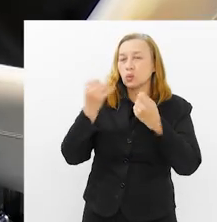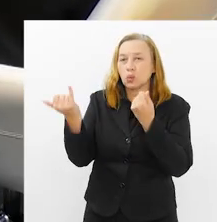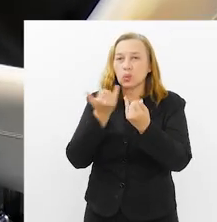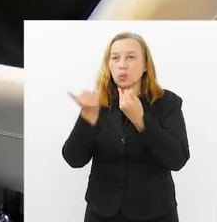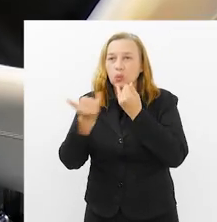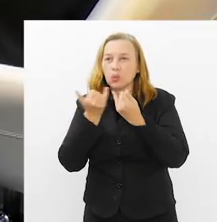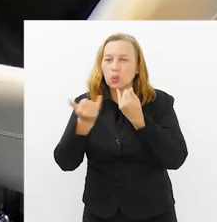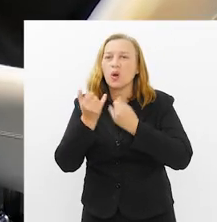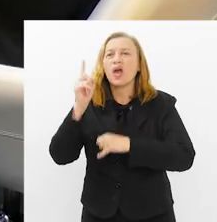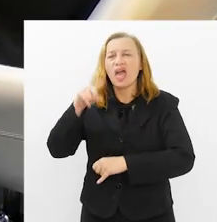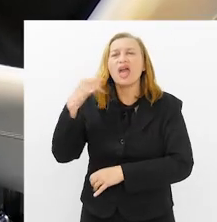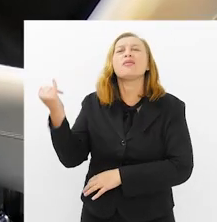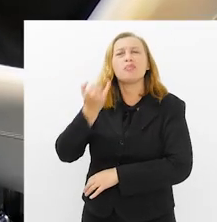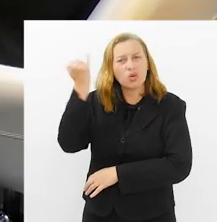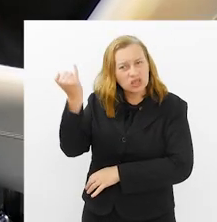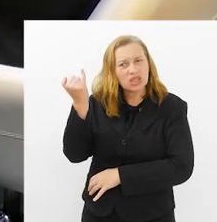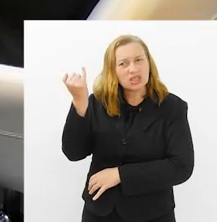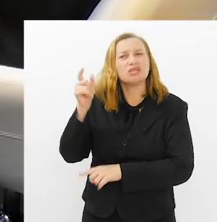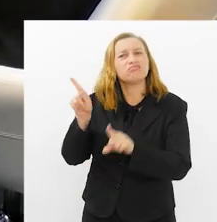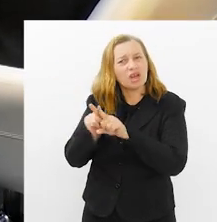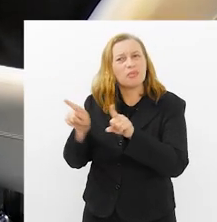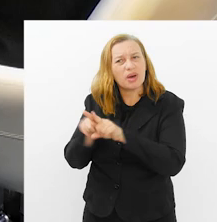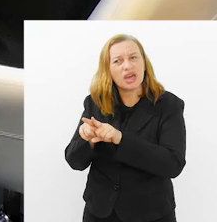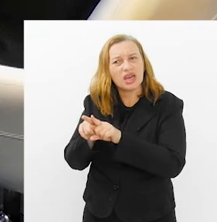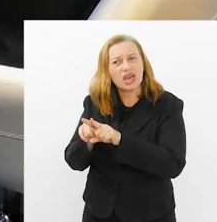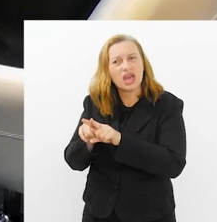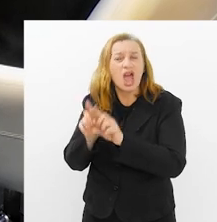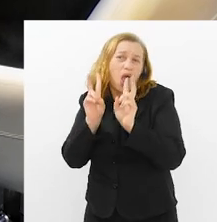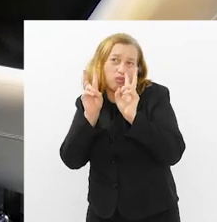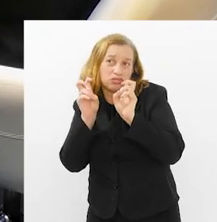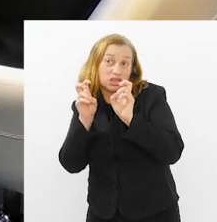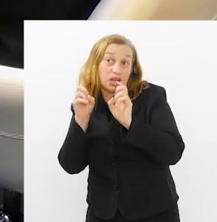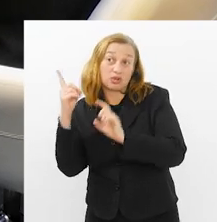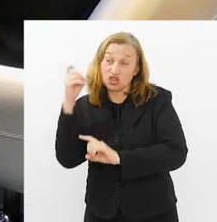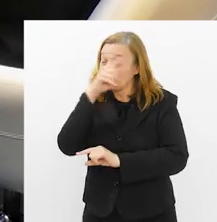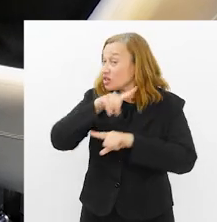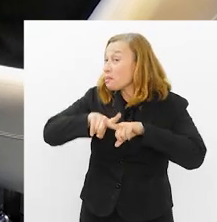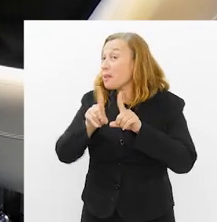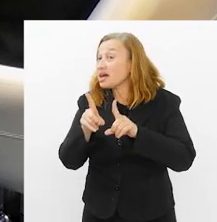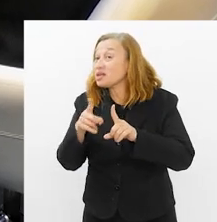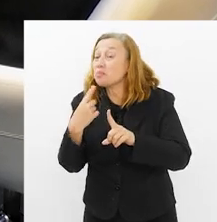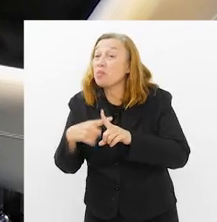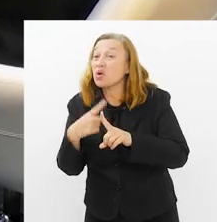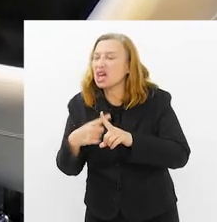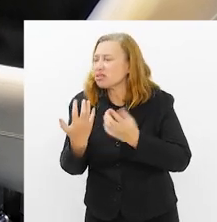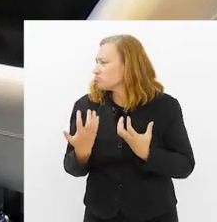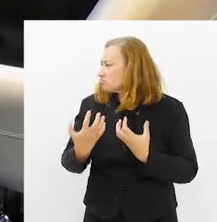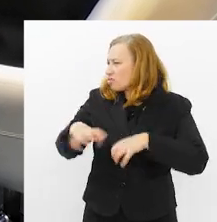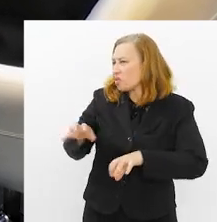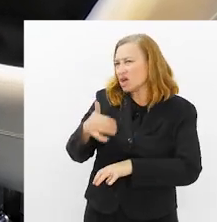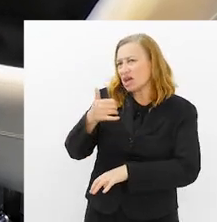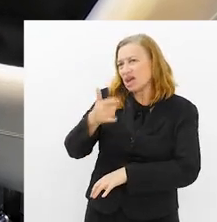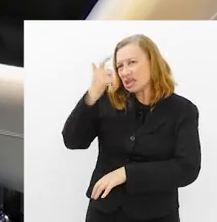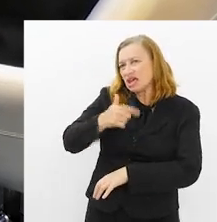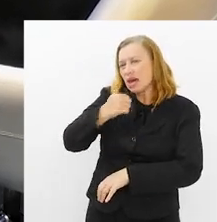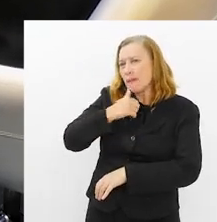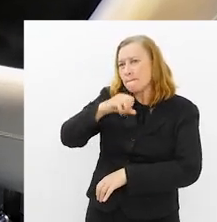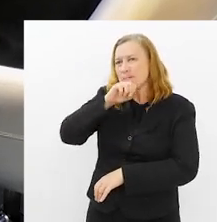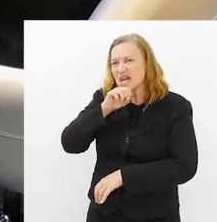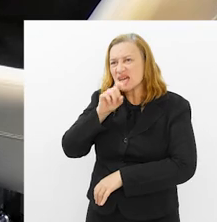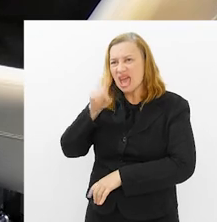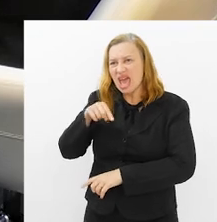conscientizações, Juliana, você acha que é importante também? É um tema polêmico. Mas por que não querer ser mãe é